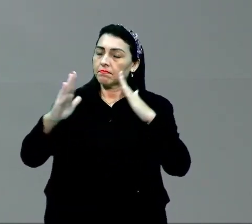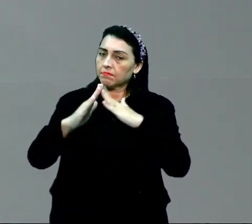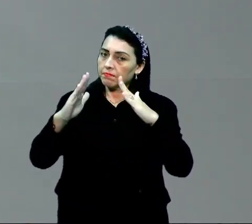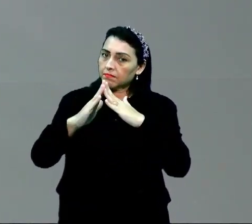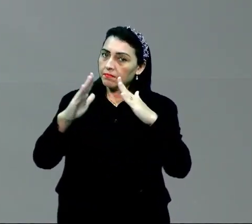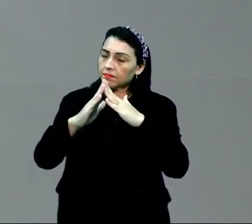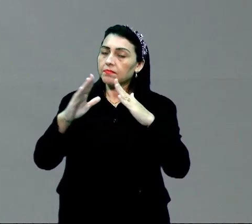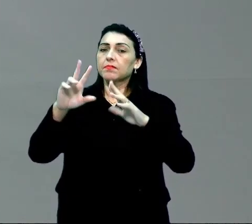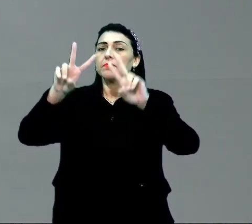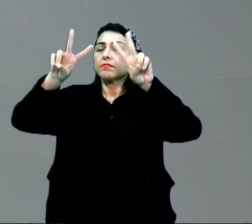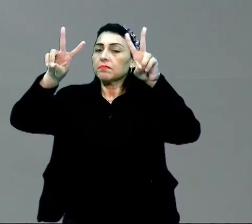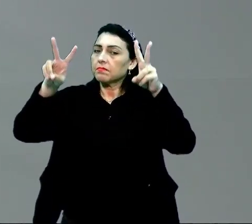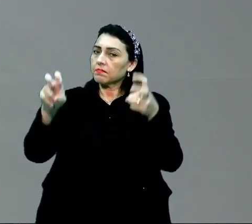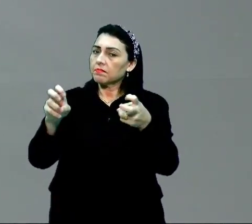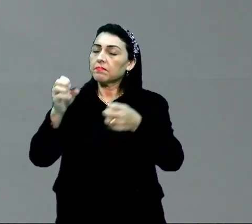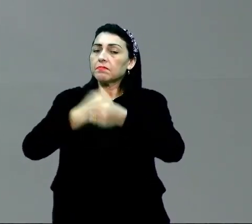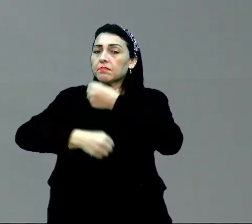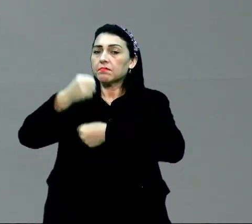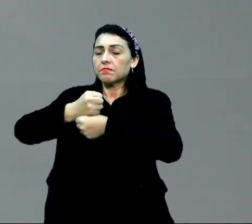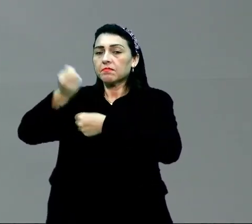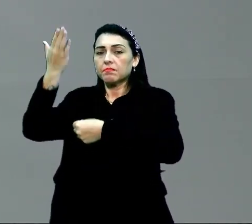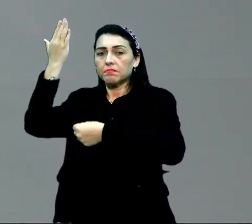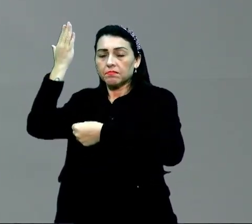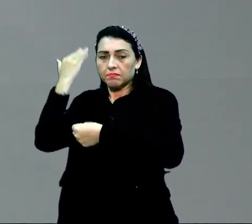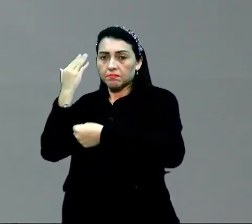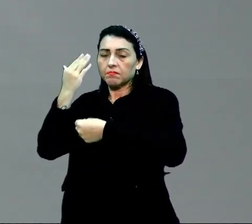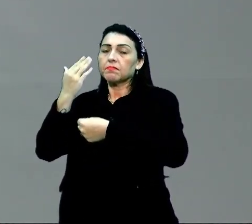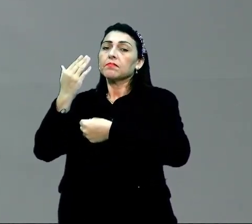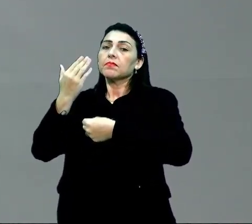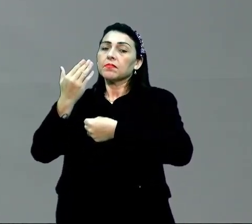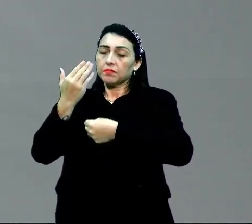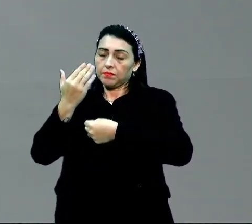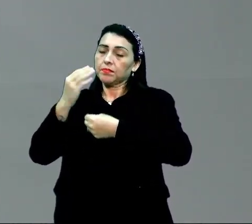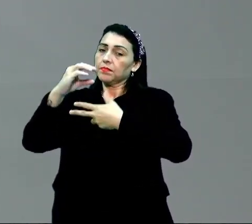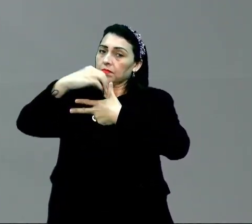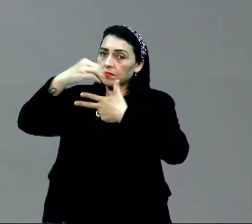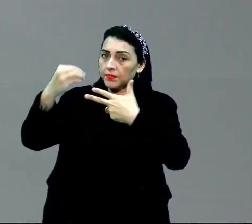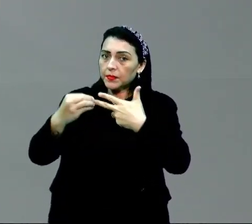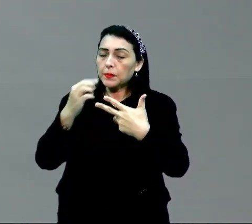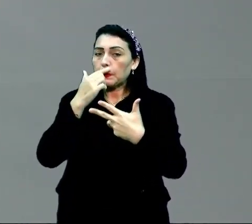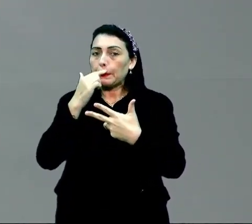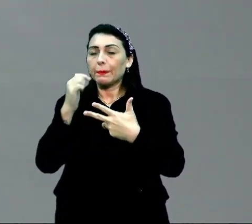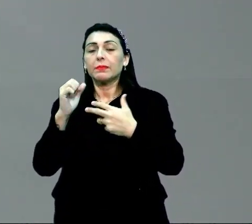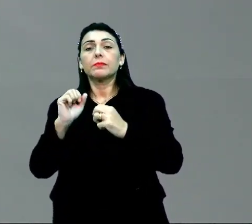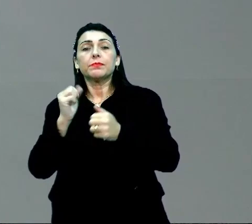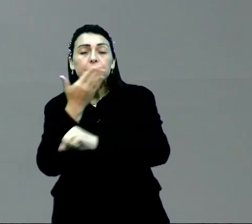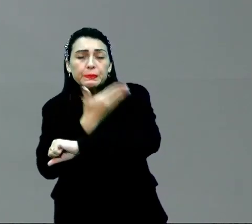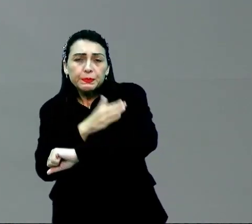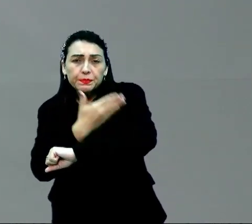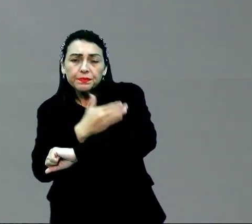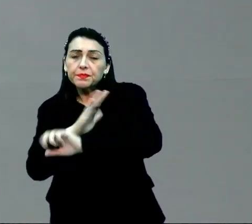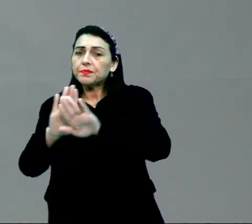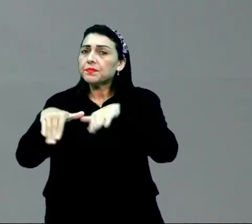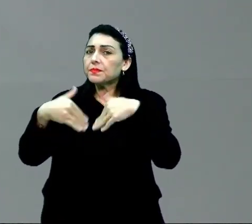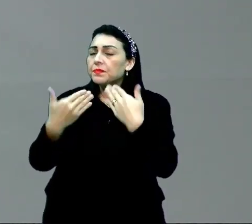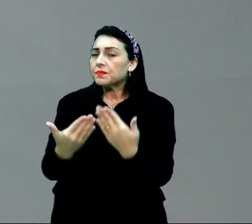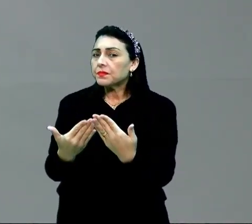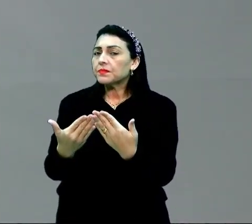pegue temas de anos anteriores ou de possíveis temas para o Enem, e aí você fique treinando. Qual é a